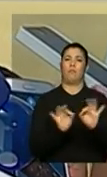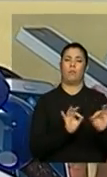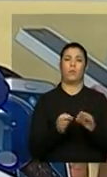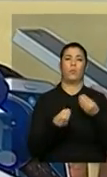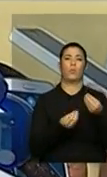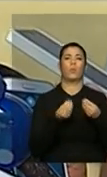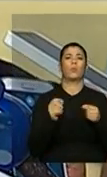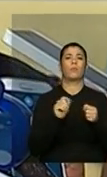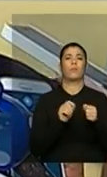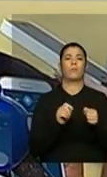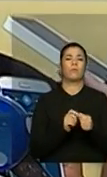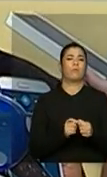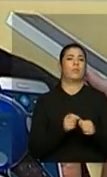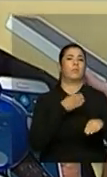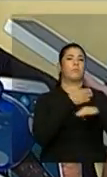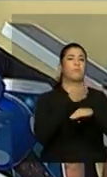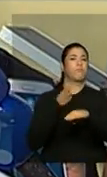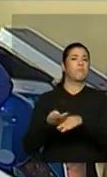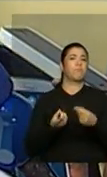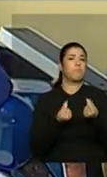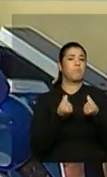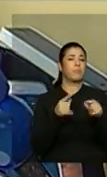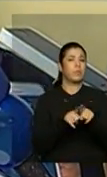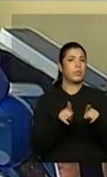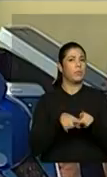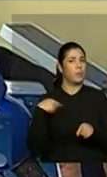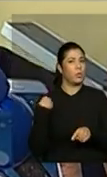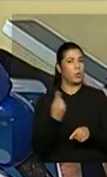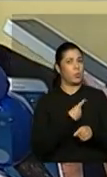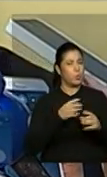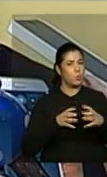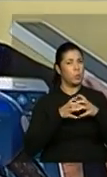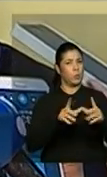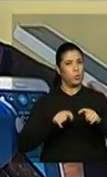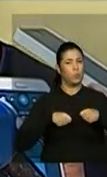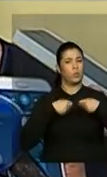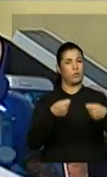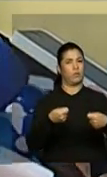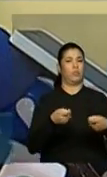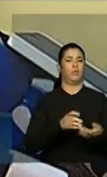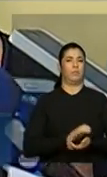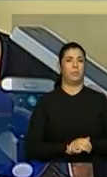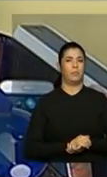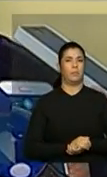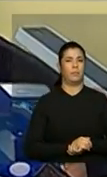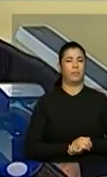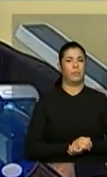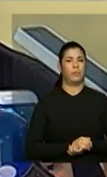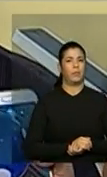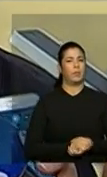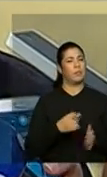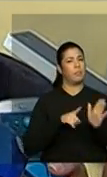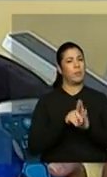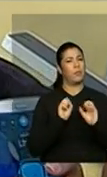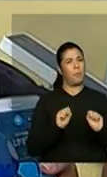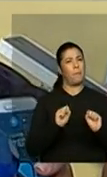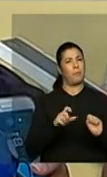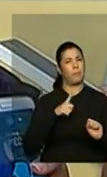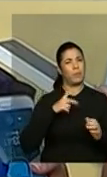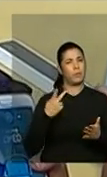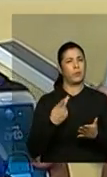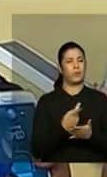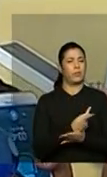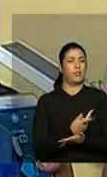a forma como a gente gasta, e nós faremos parte desse esforço sem reduzir direitos. Pode significar, então, que haja